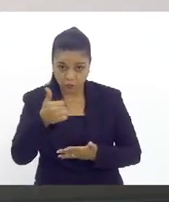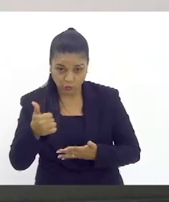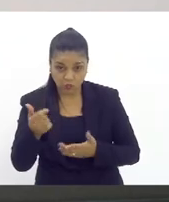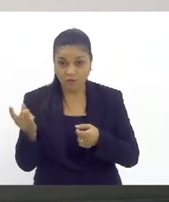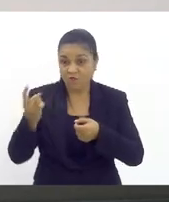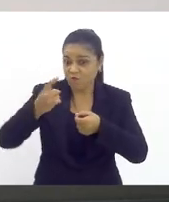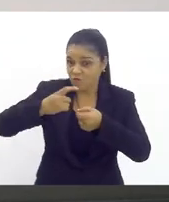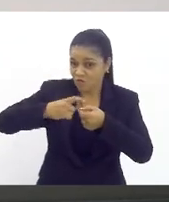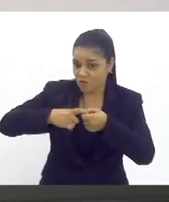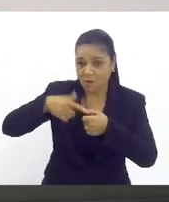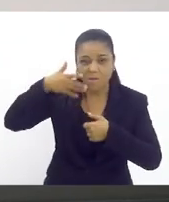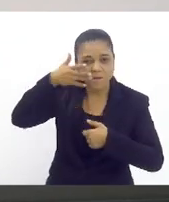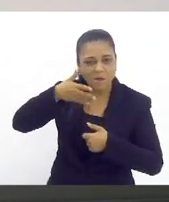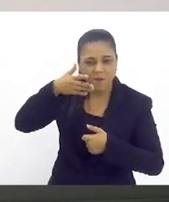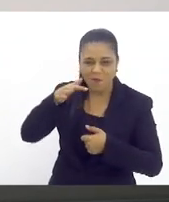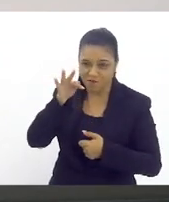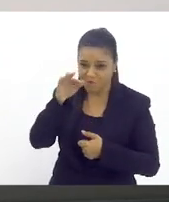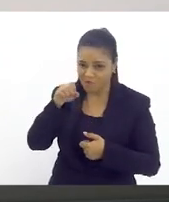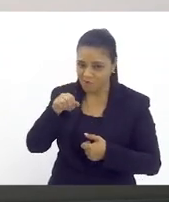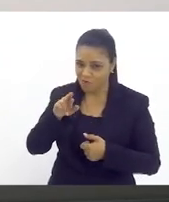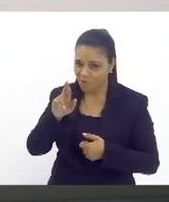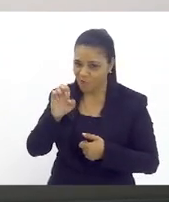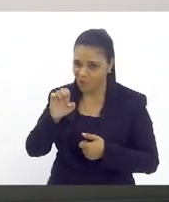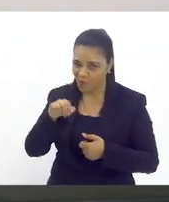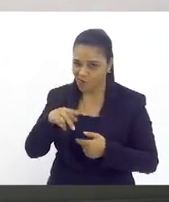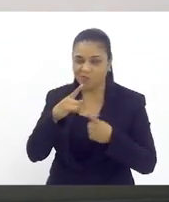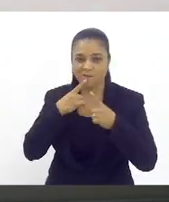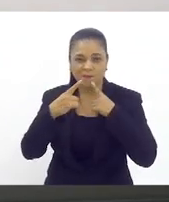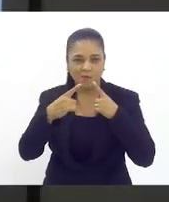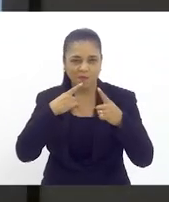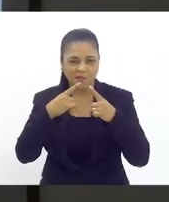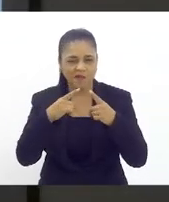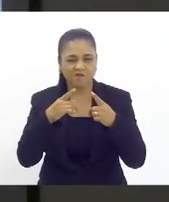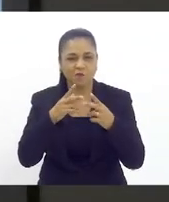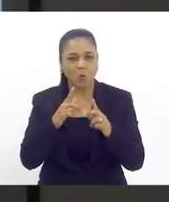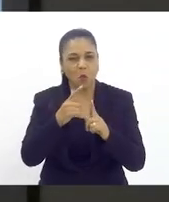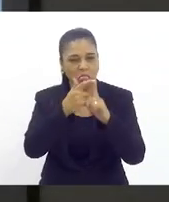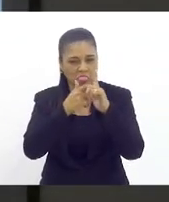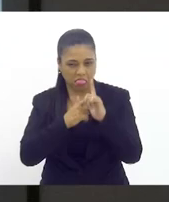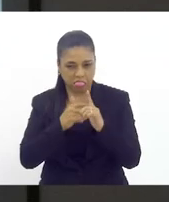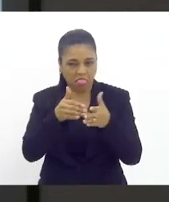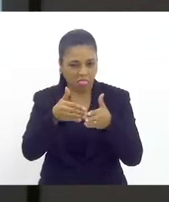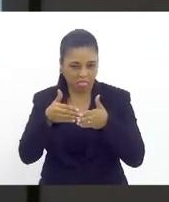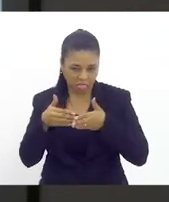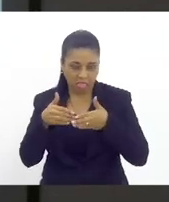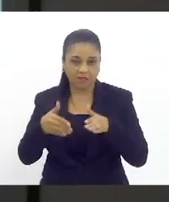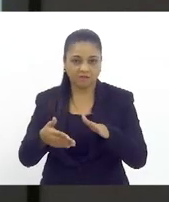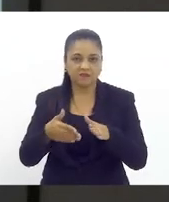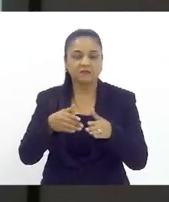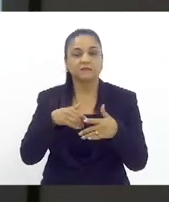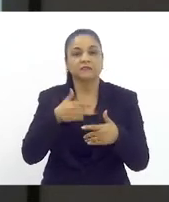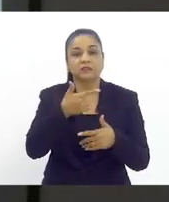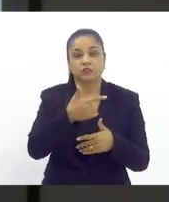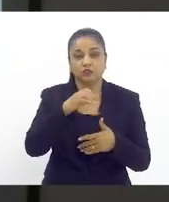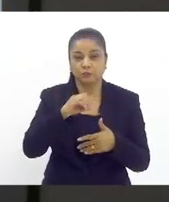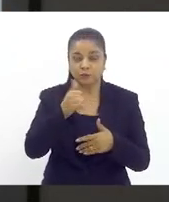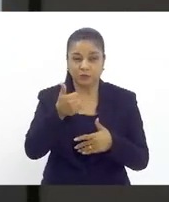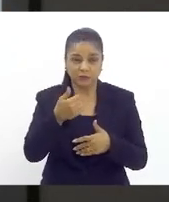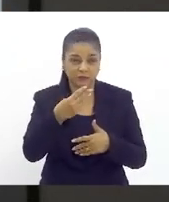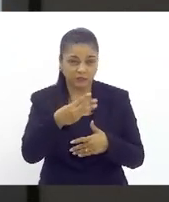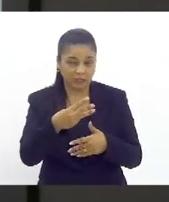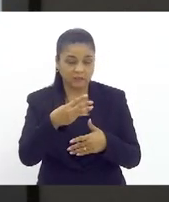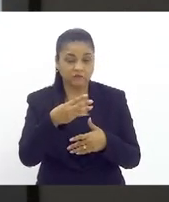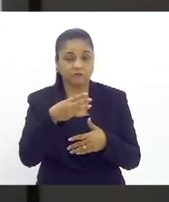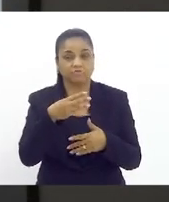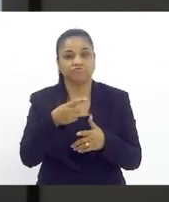fórum né ele passou um tempo Inativo desde 2013 ele teve algumas atuações pontuais mas ficou um pouco